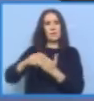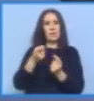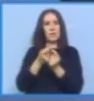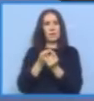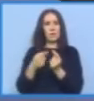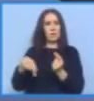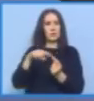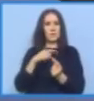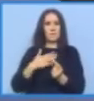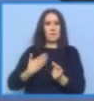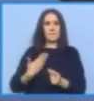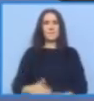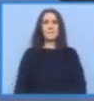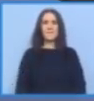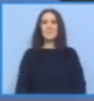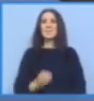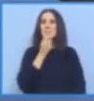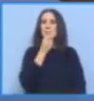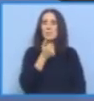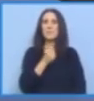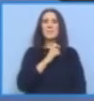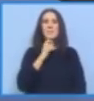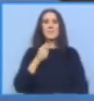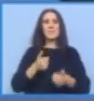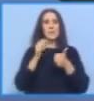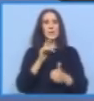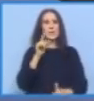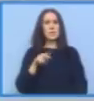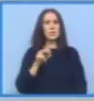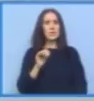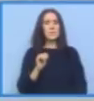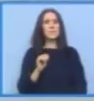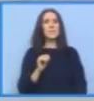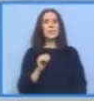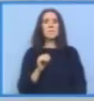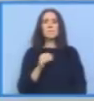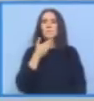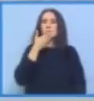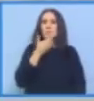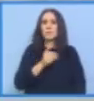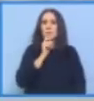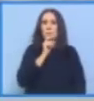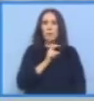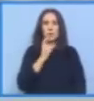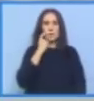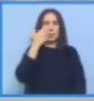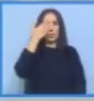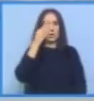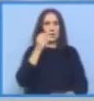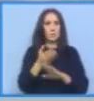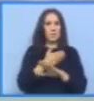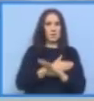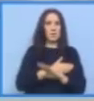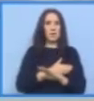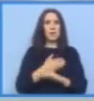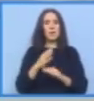nós. Muito bem. Frei José Nunes, é uma experiência quase que pode ser de quaresma, não é? De